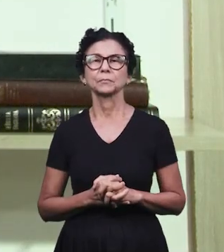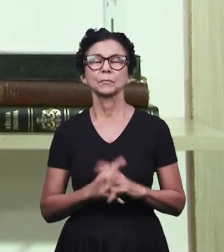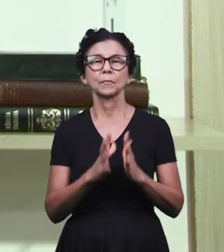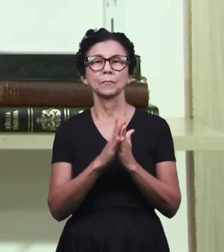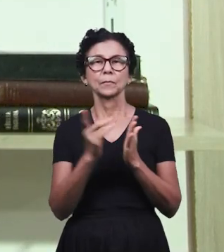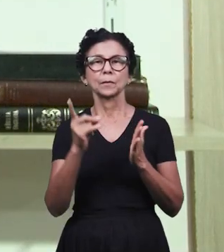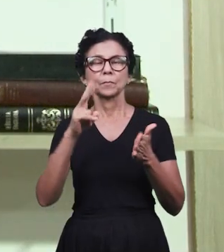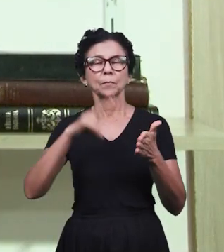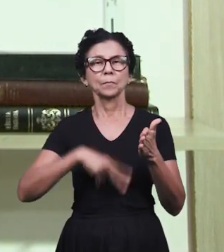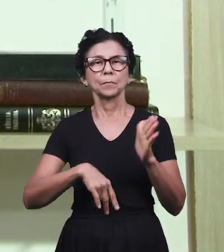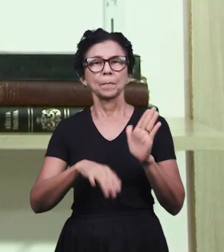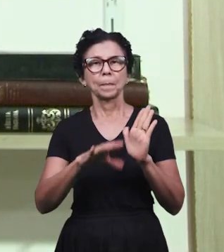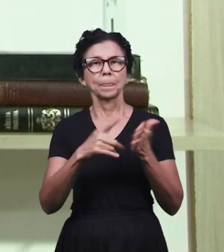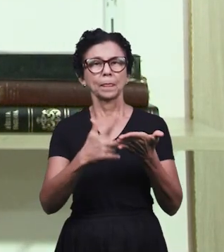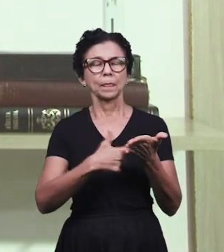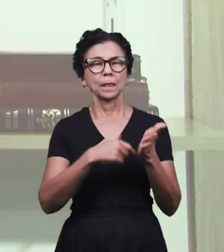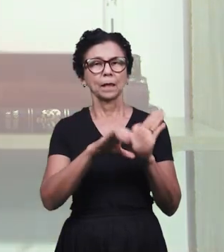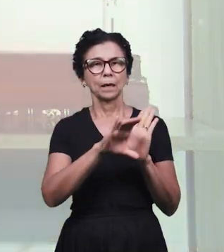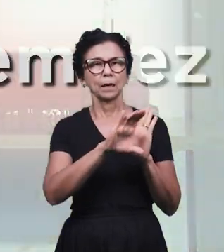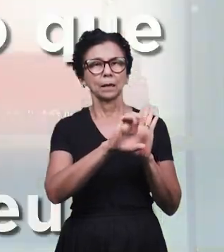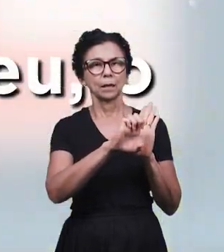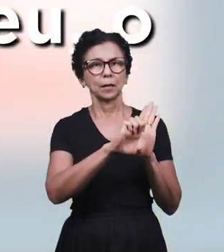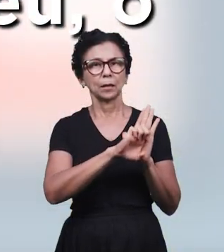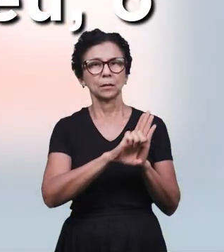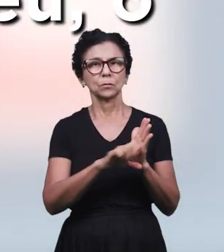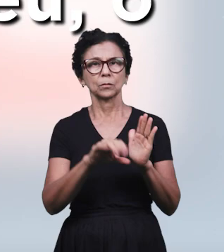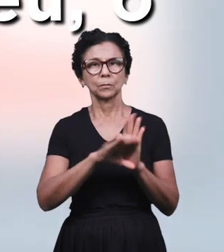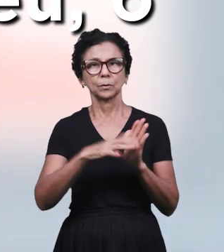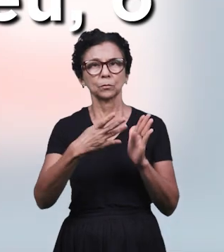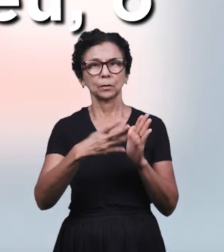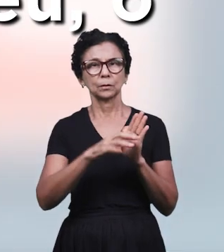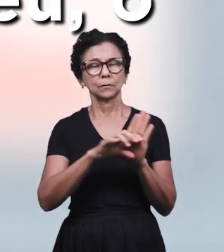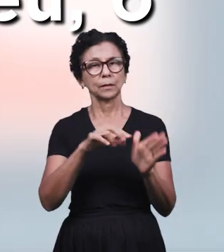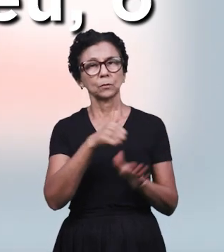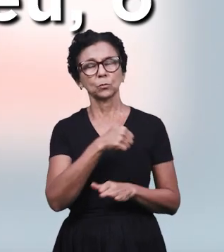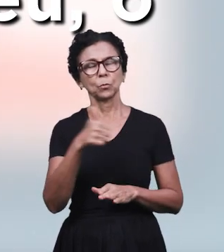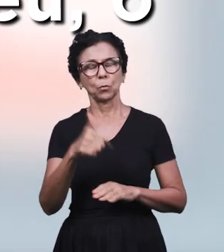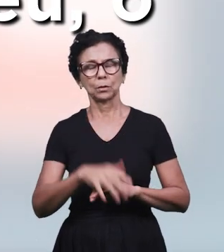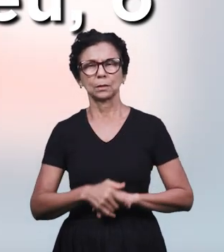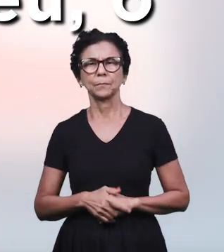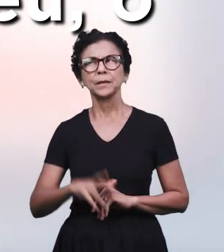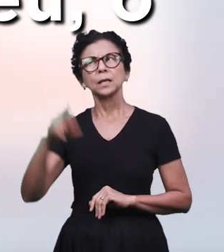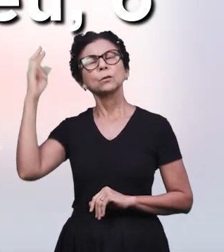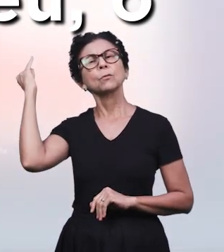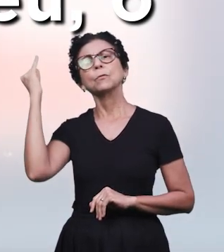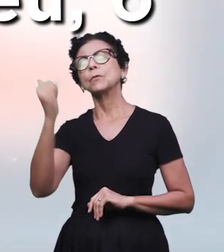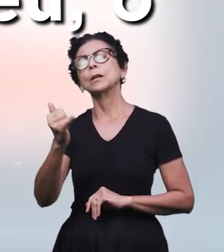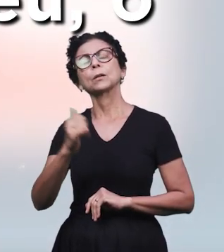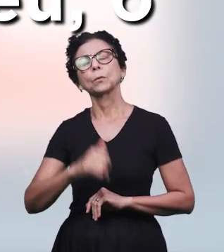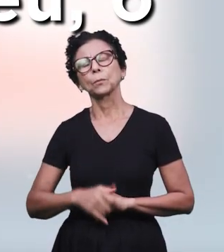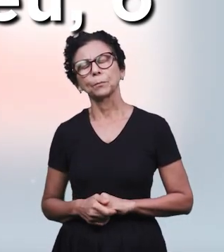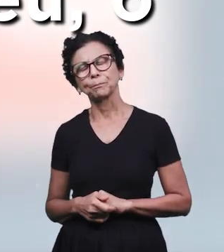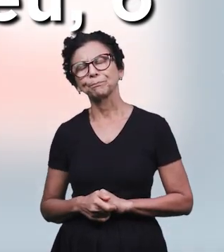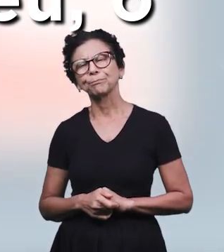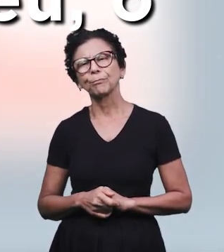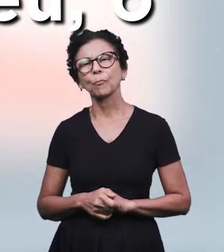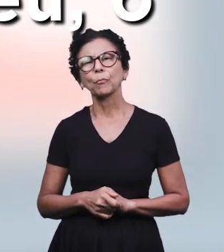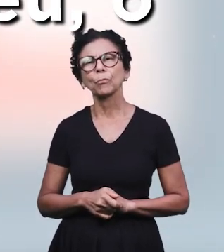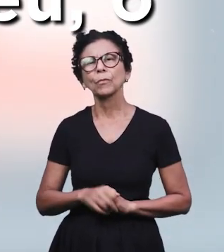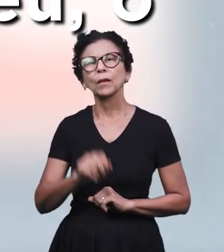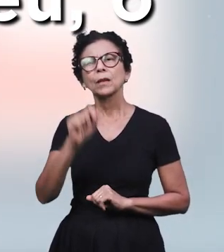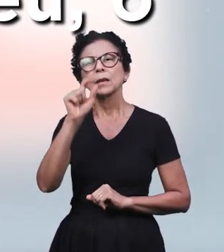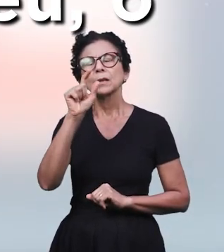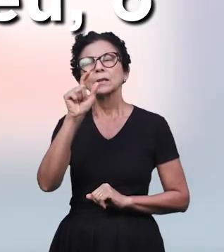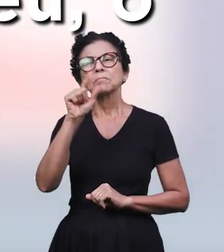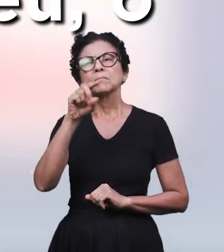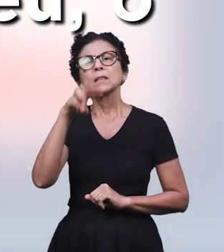da Palavra do Senhor que está em Êxodo, capítulo 4, verso 11, que diz: E disse-lhe o Senhor, quem fez a boca